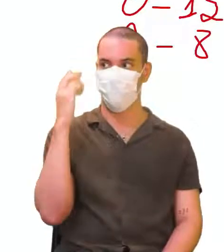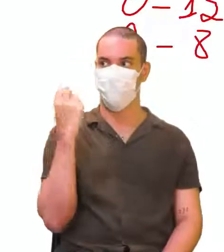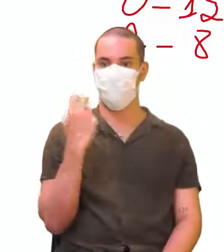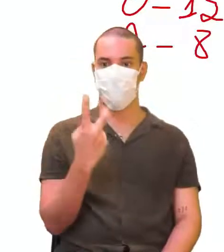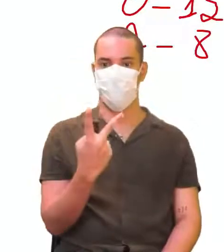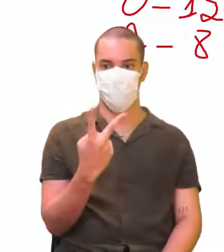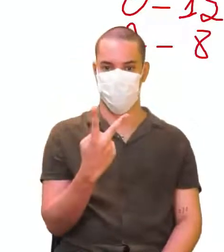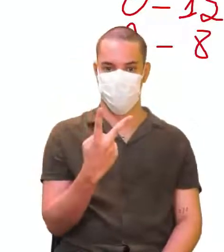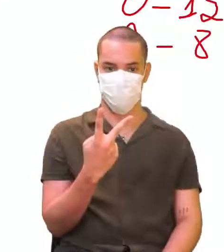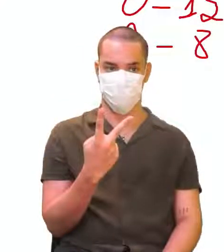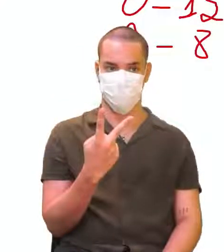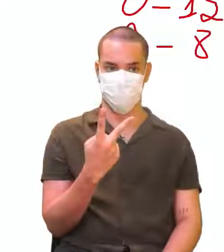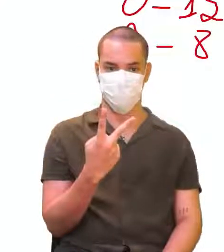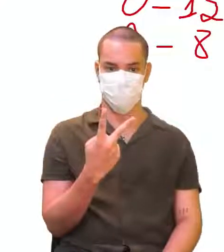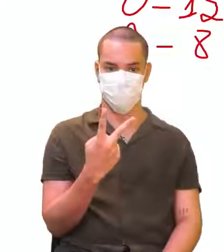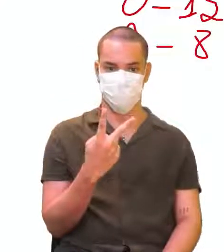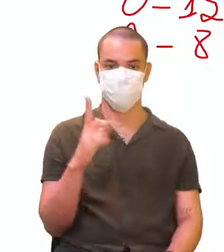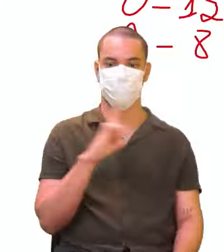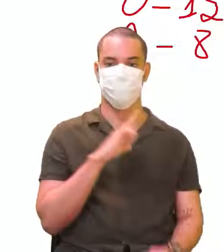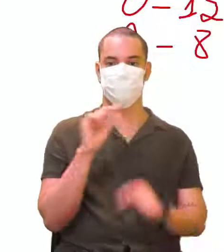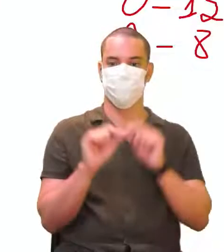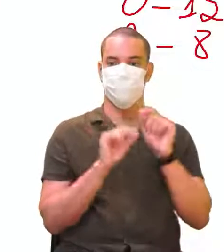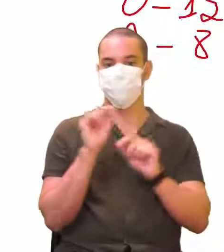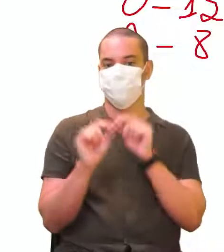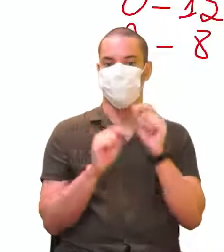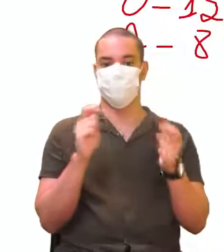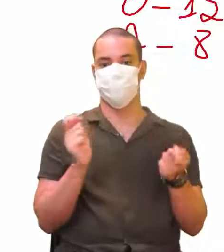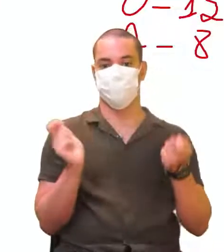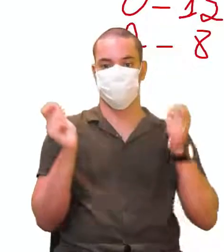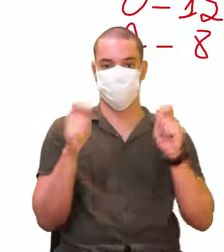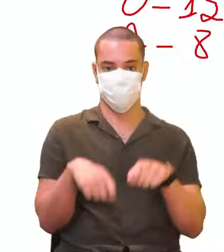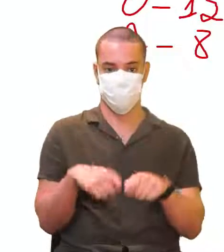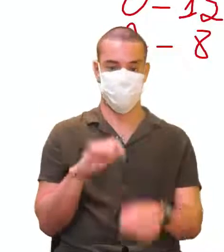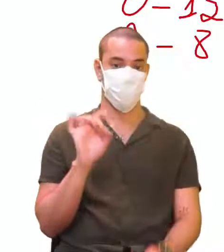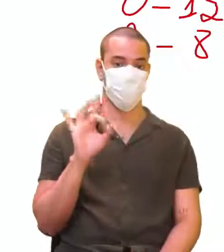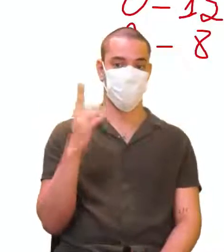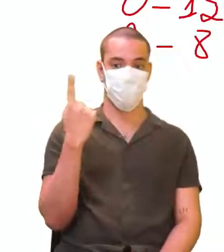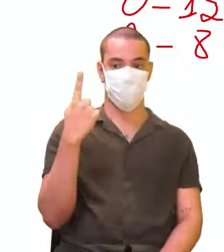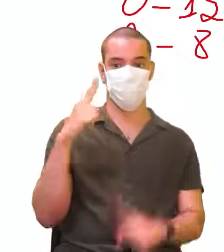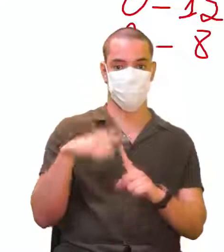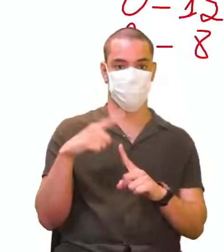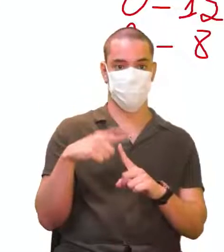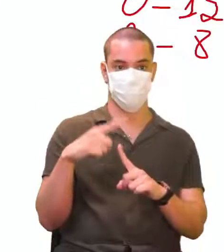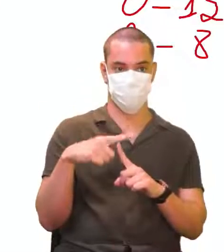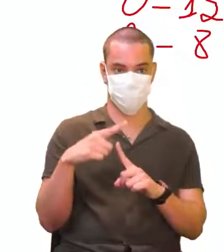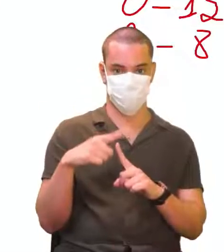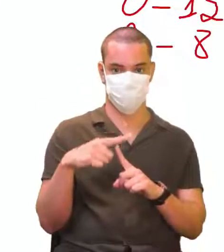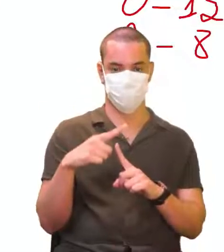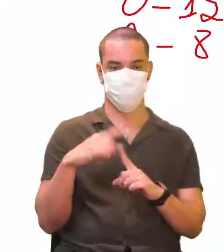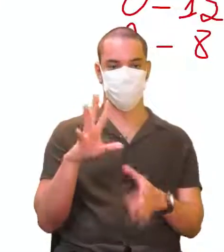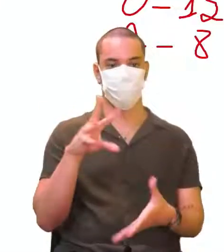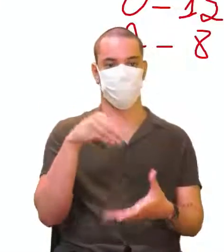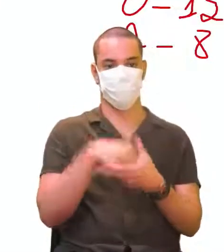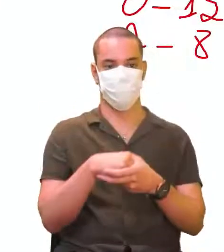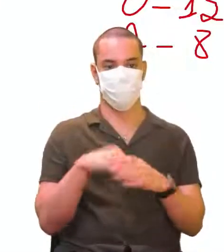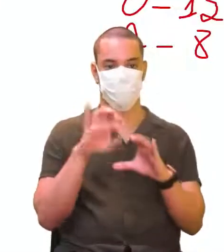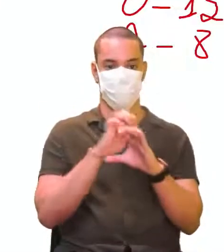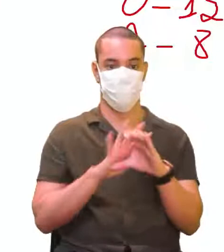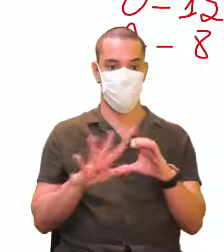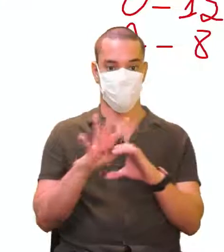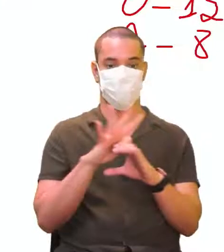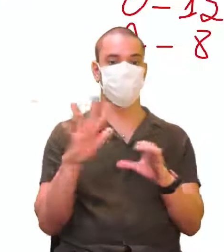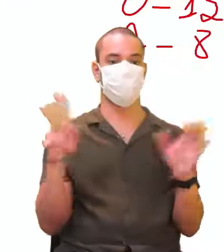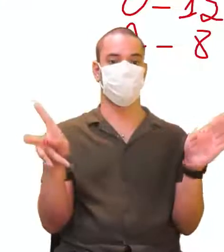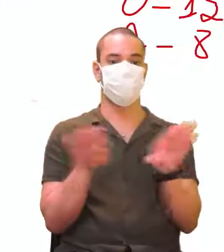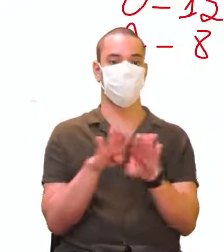2... ele possui apenas um tipo de antígeno nas hemácias